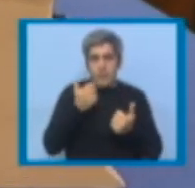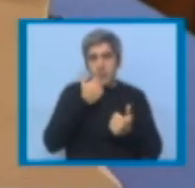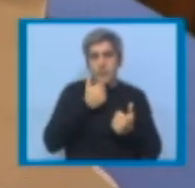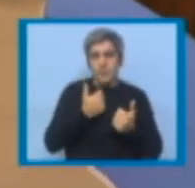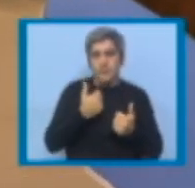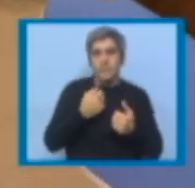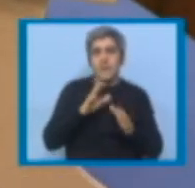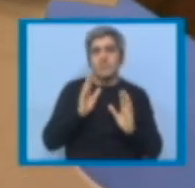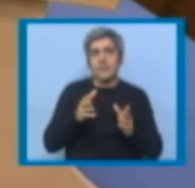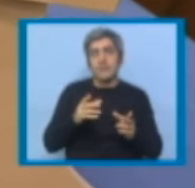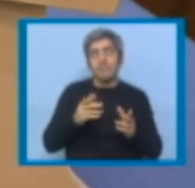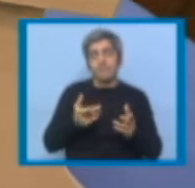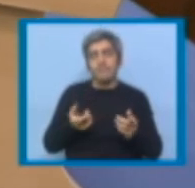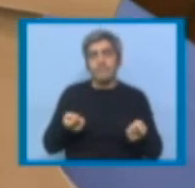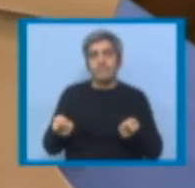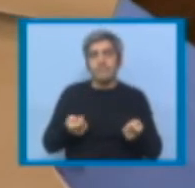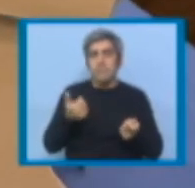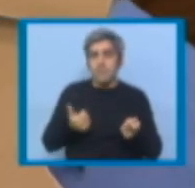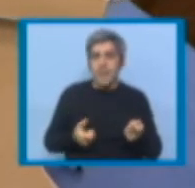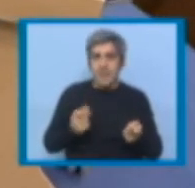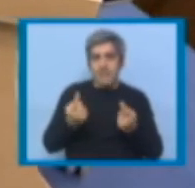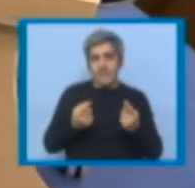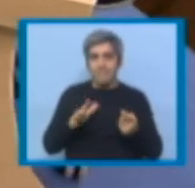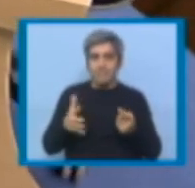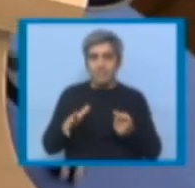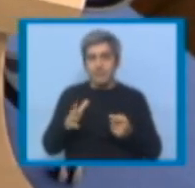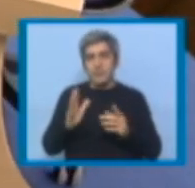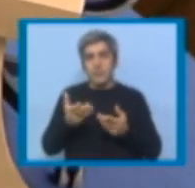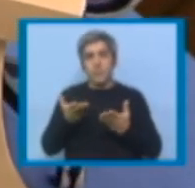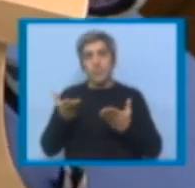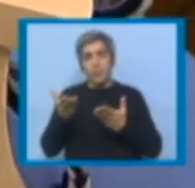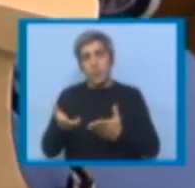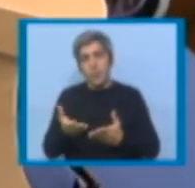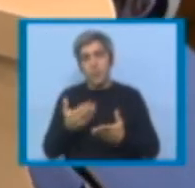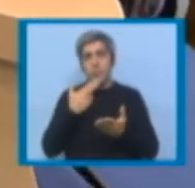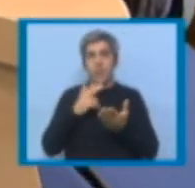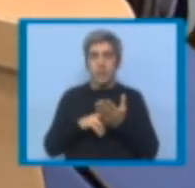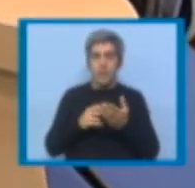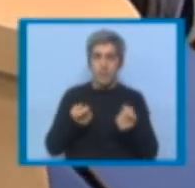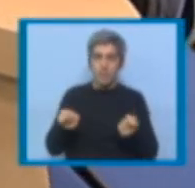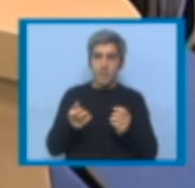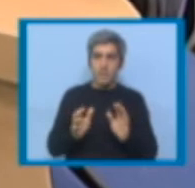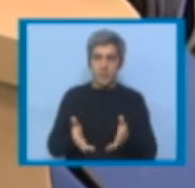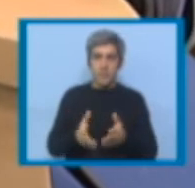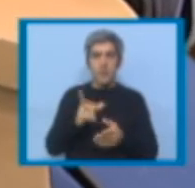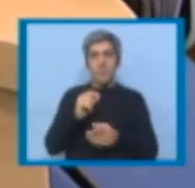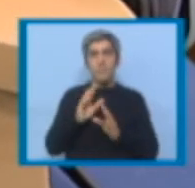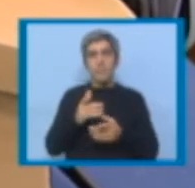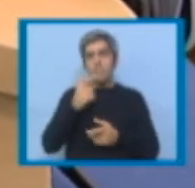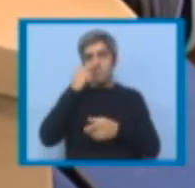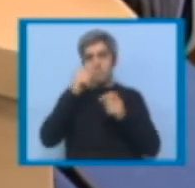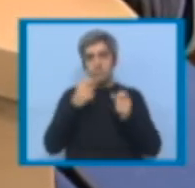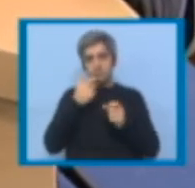facto depois é preciso coordenação para que essa ajuda seja eficaz e também é preciso que as